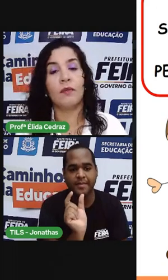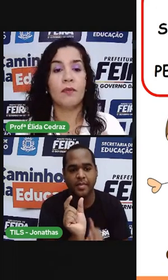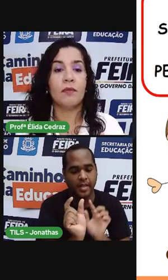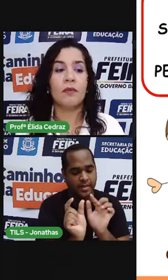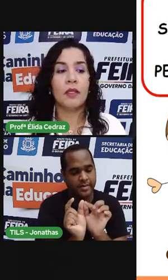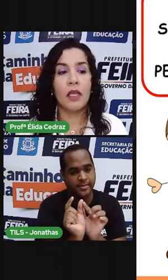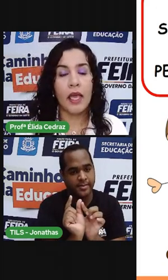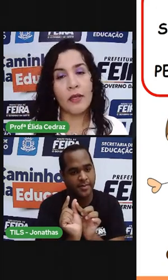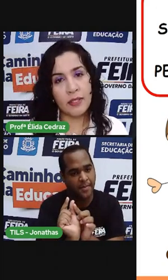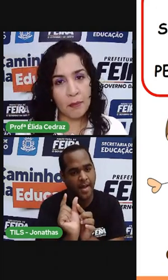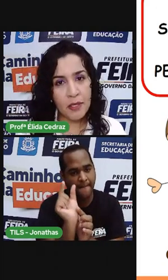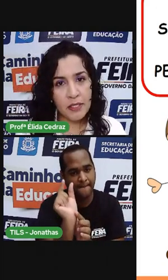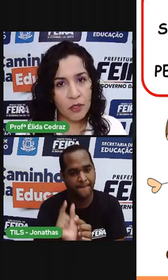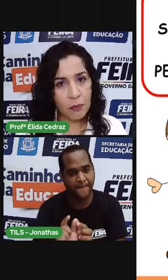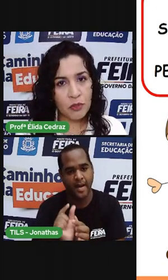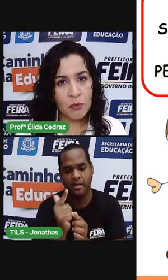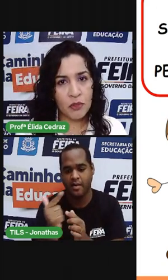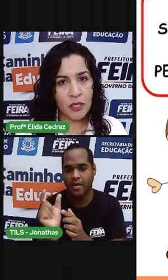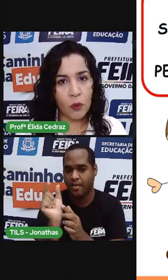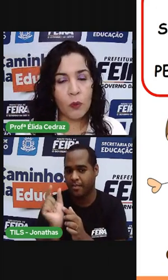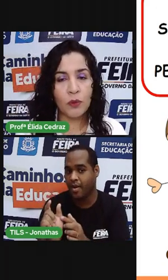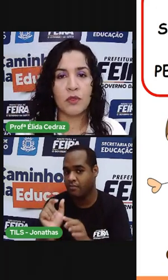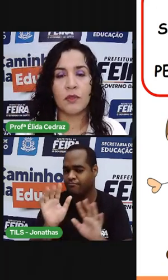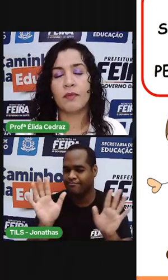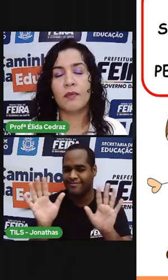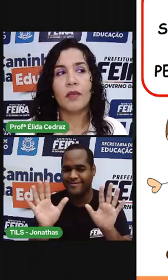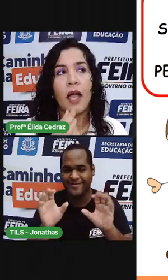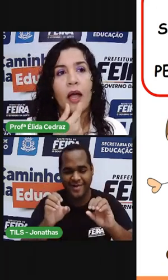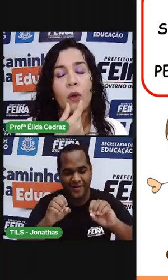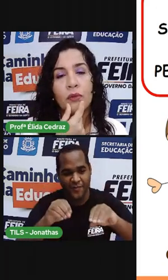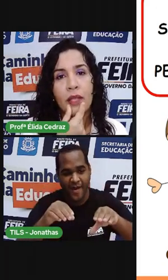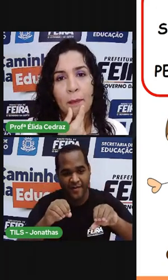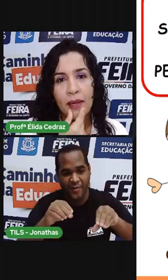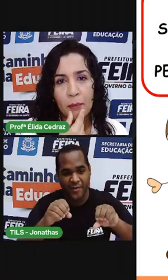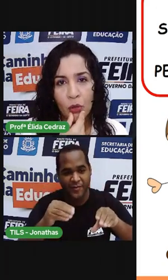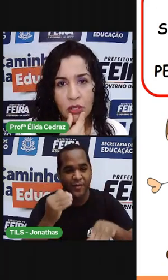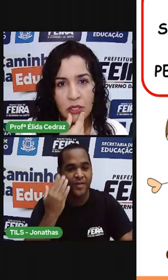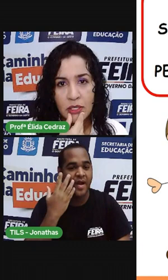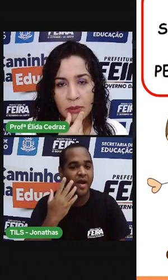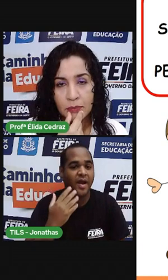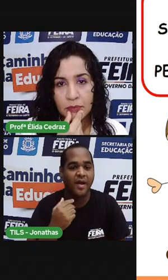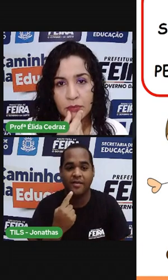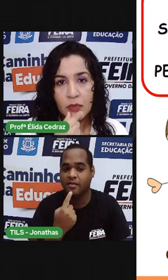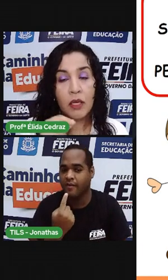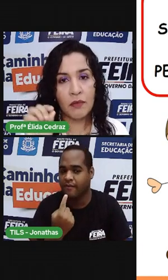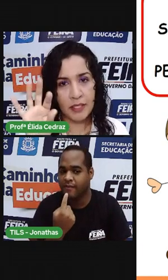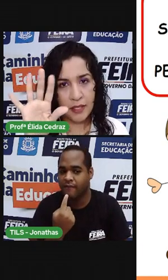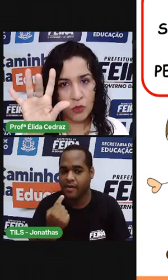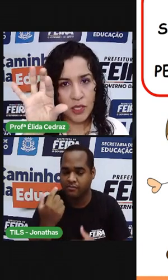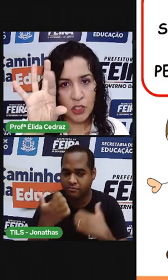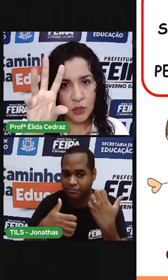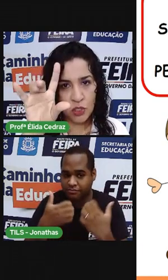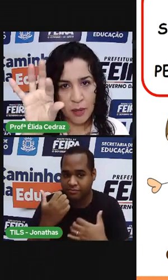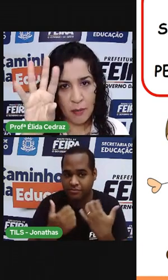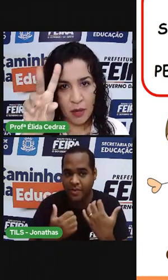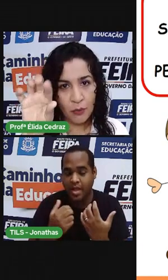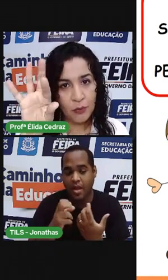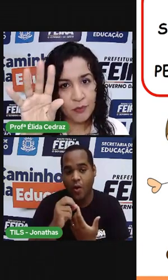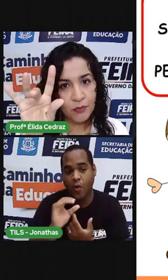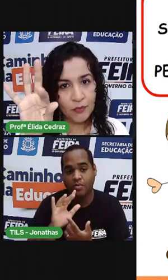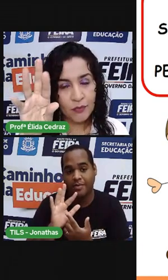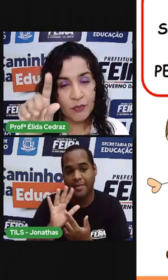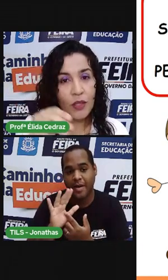pedacinhos. Eu sempre ensino para os meus alunos a contar pela boquinha. Você tem os dedinhos da